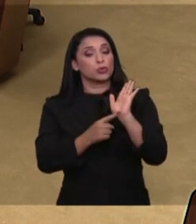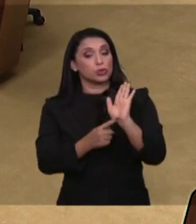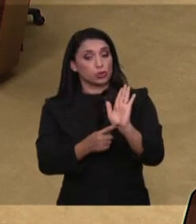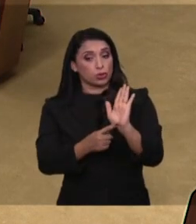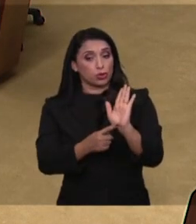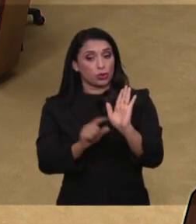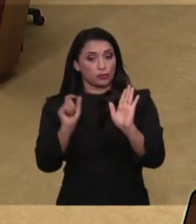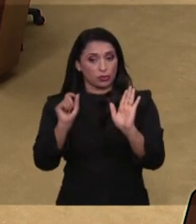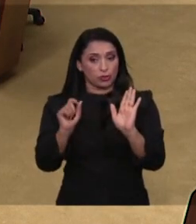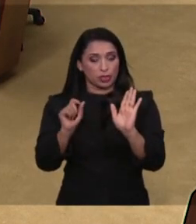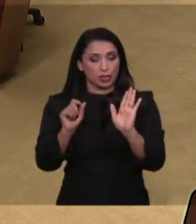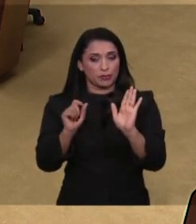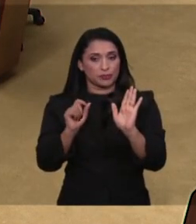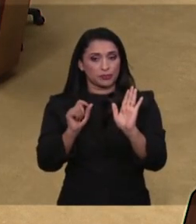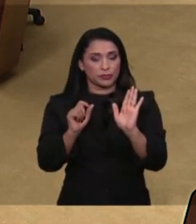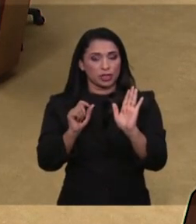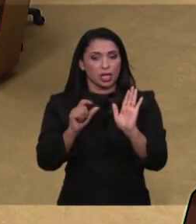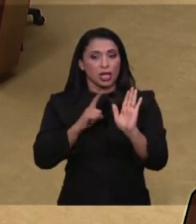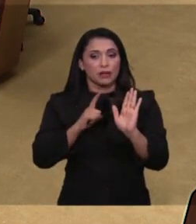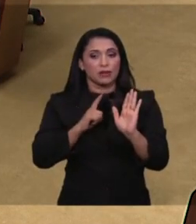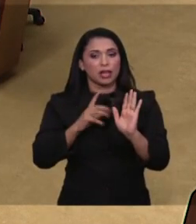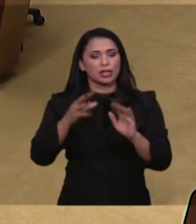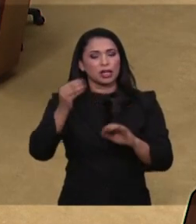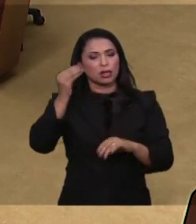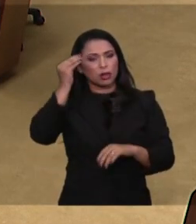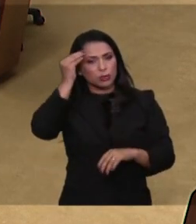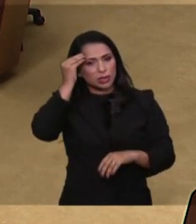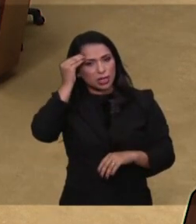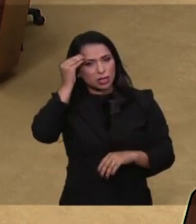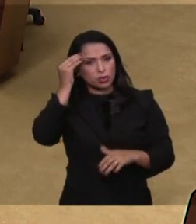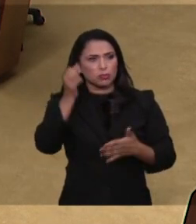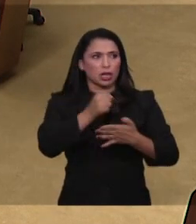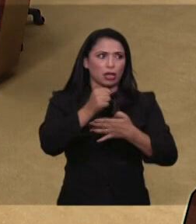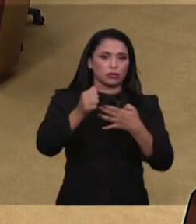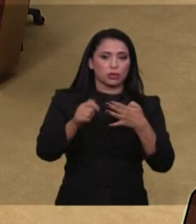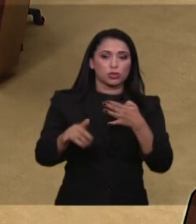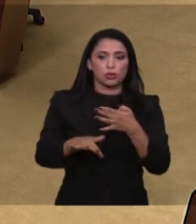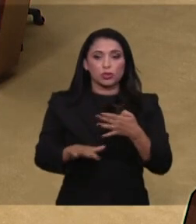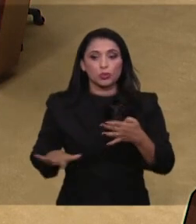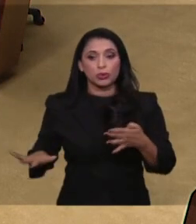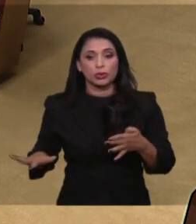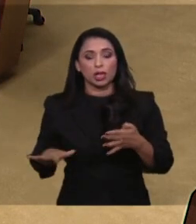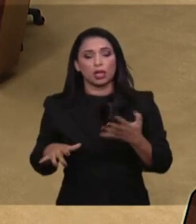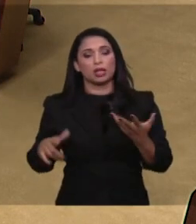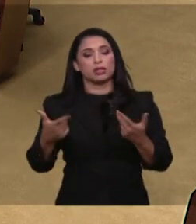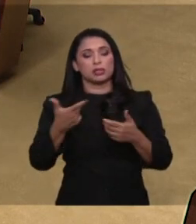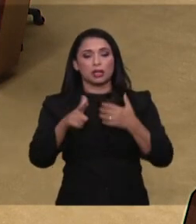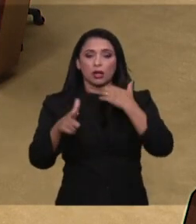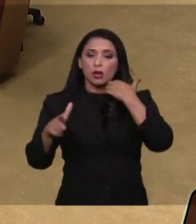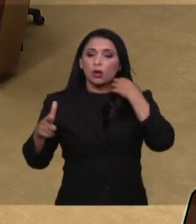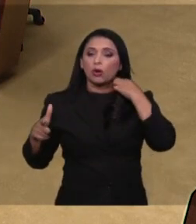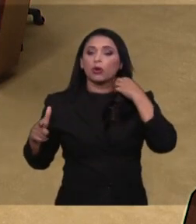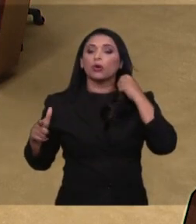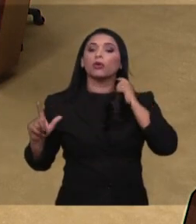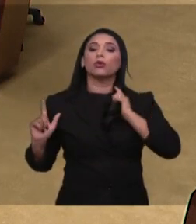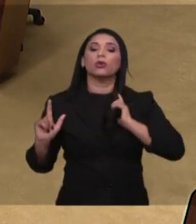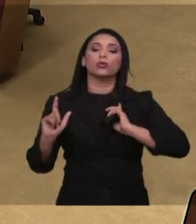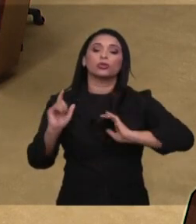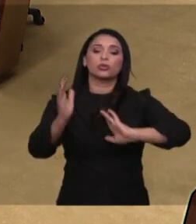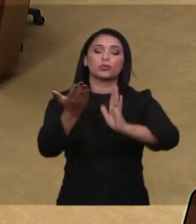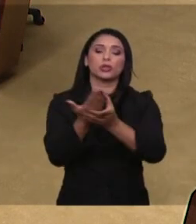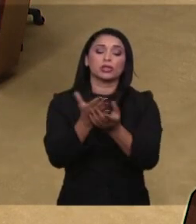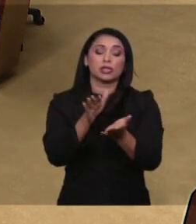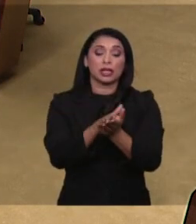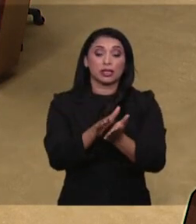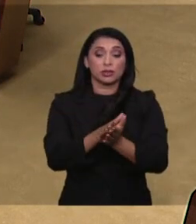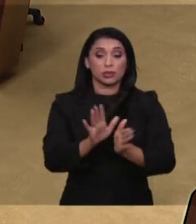afirmou, vai um mundo que é a interpretação, a jurisprudência e tudo. Mas eu tenho aqui a